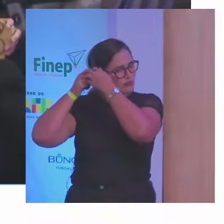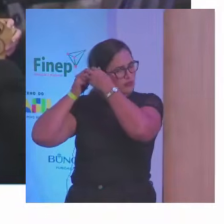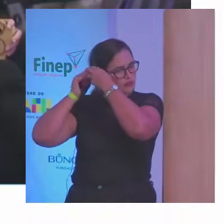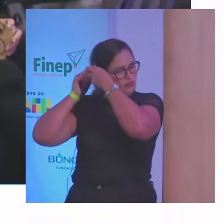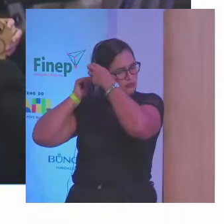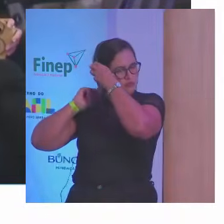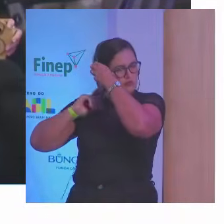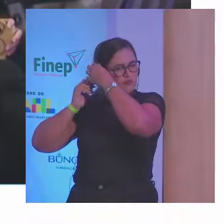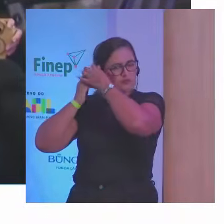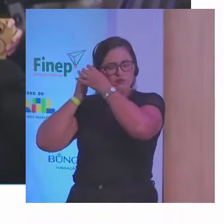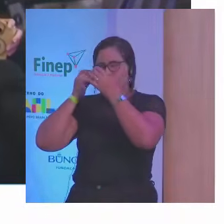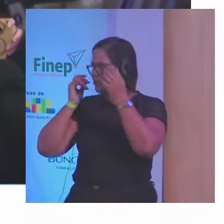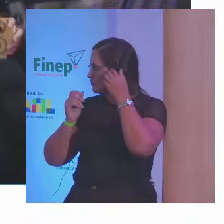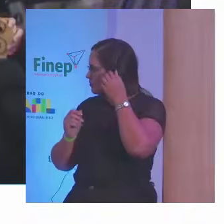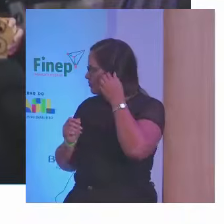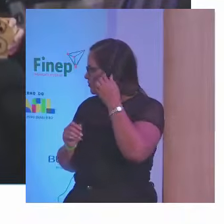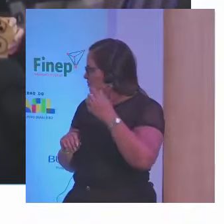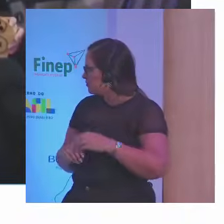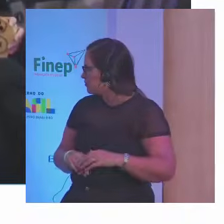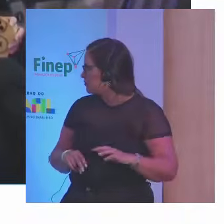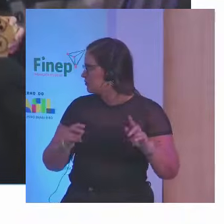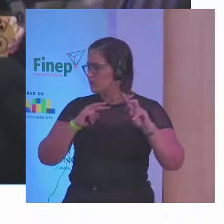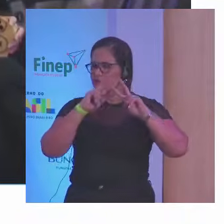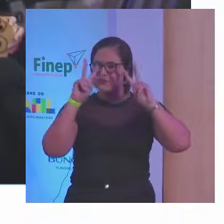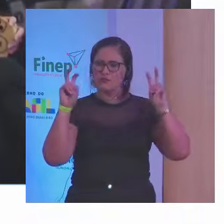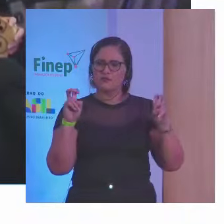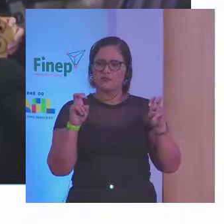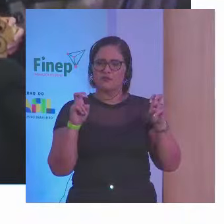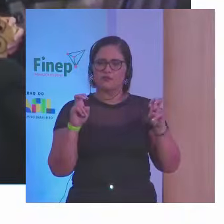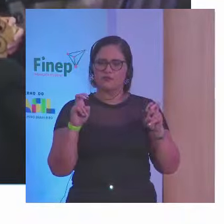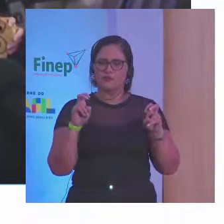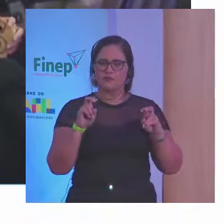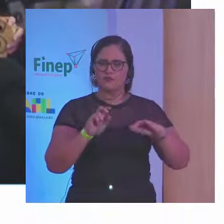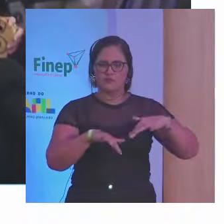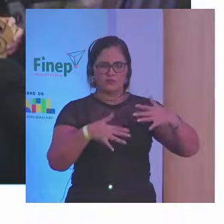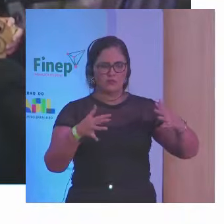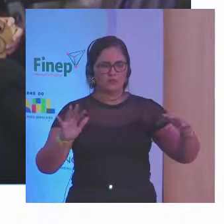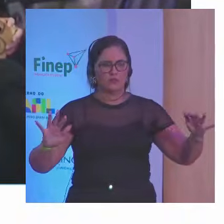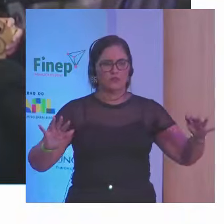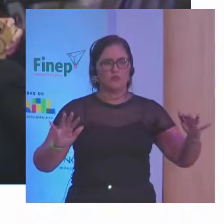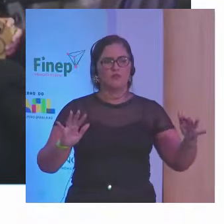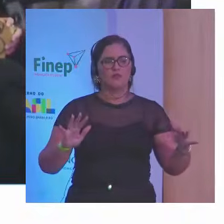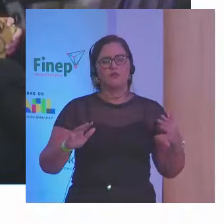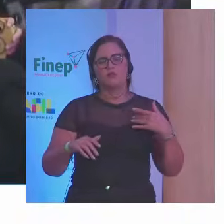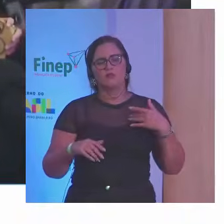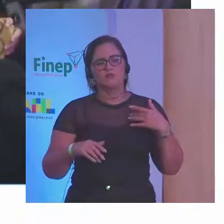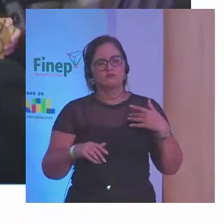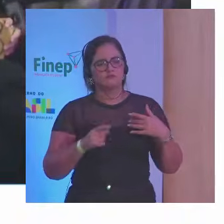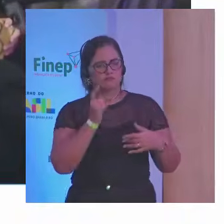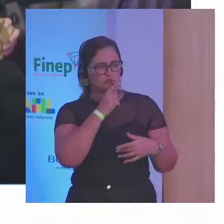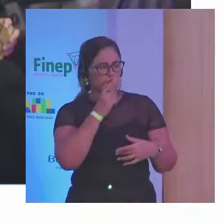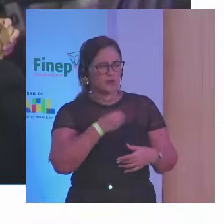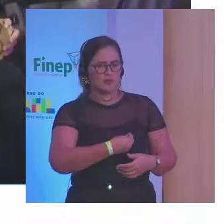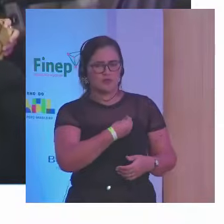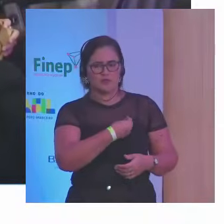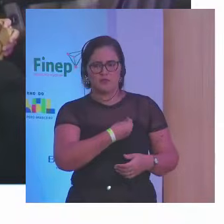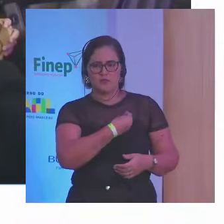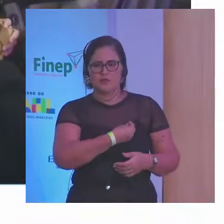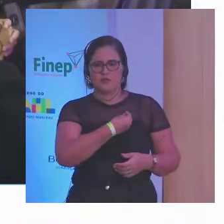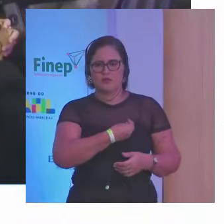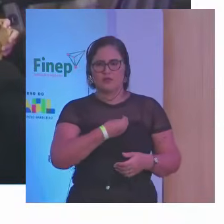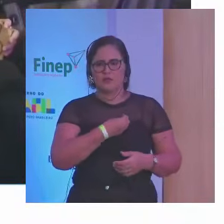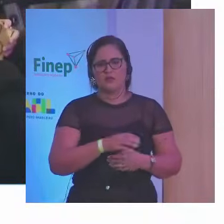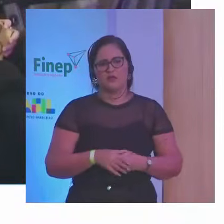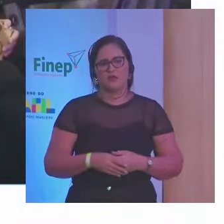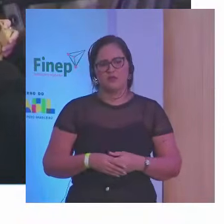artificial upwelling to help to survive corals, reefs? Do you know about these studies? Do you